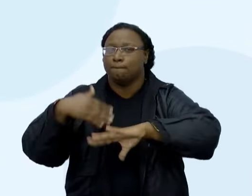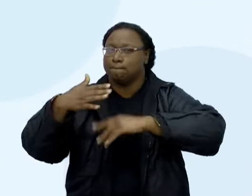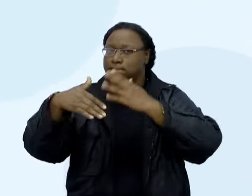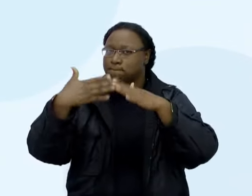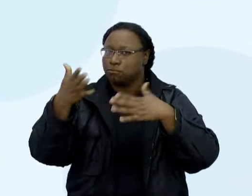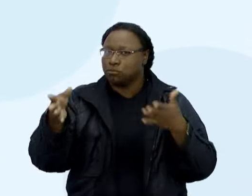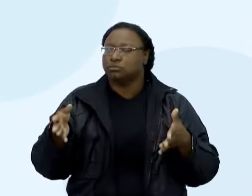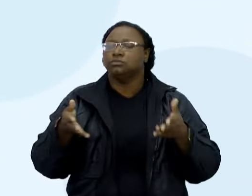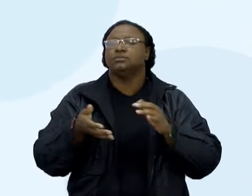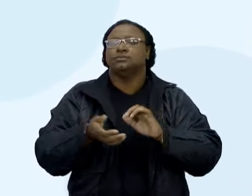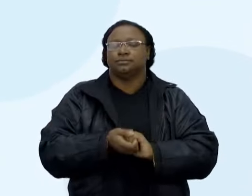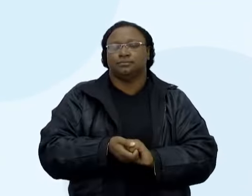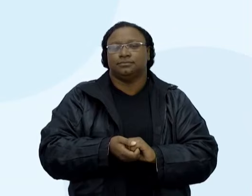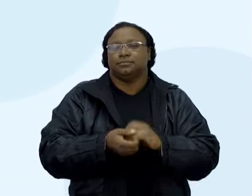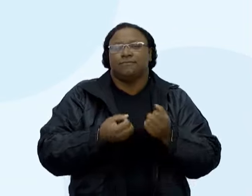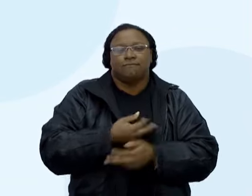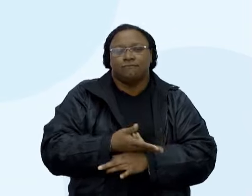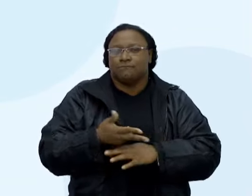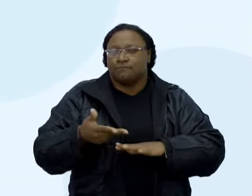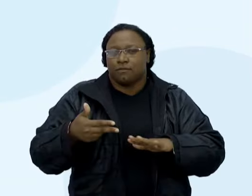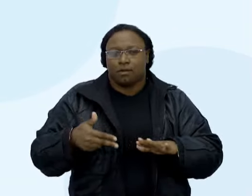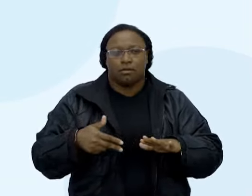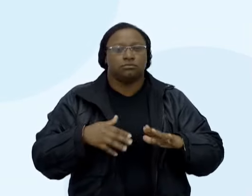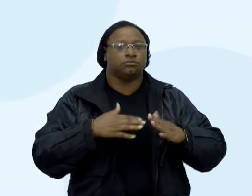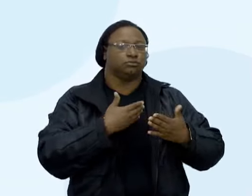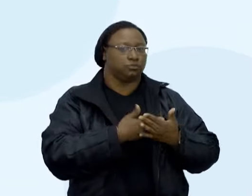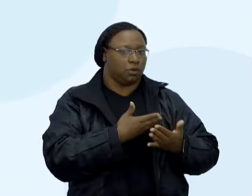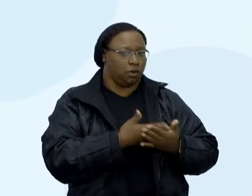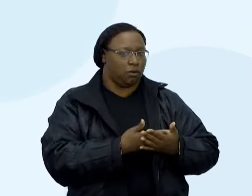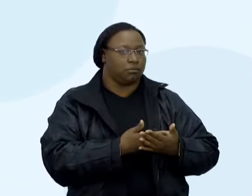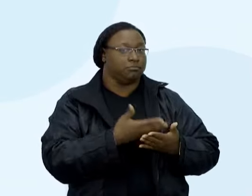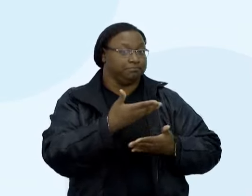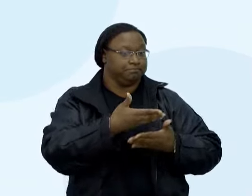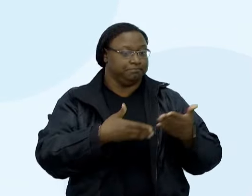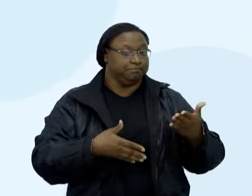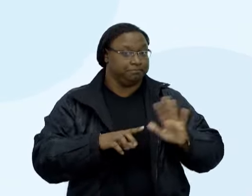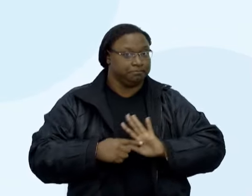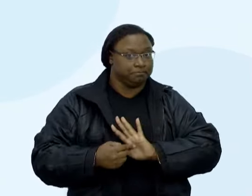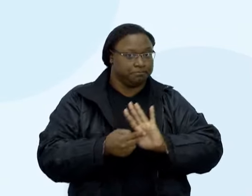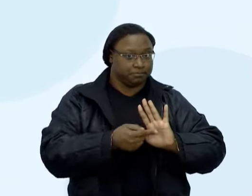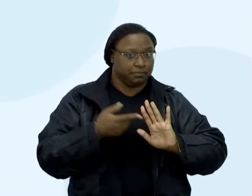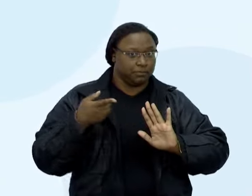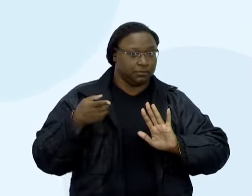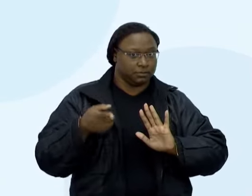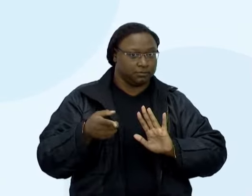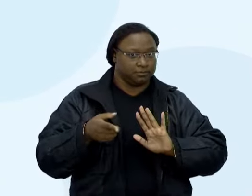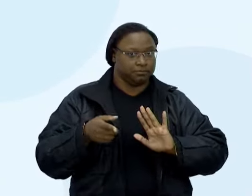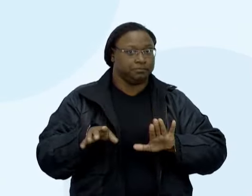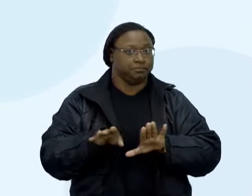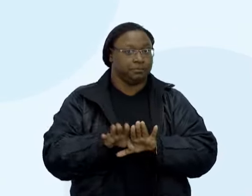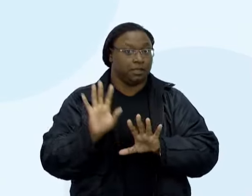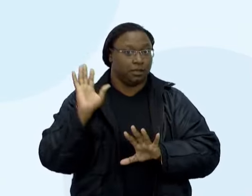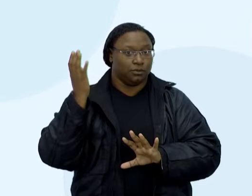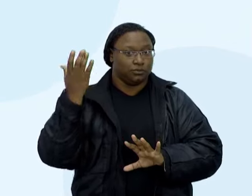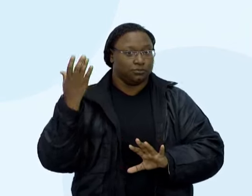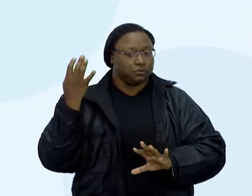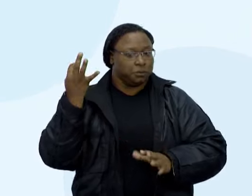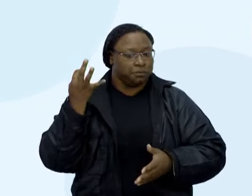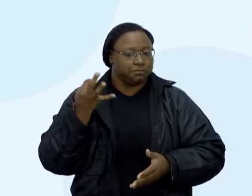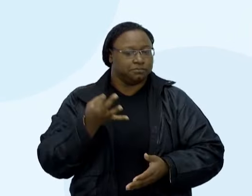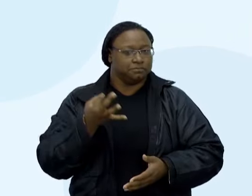aí, recomendações que a gente durante a aula vai expor para você, mas efetivamente vão acontecer e